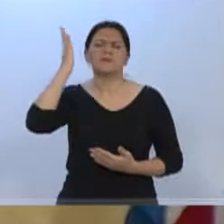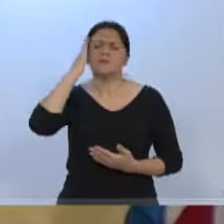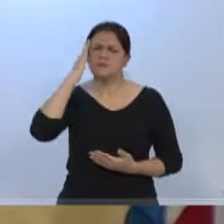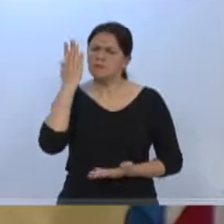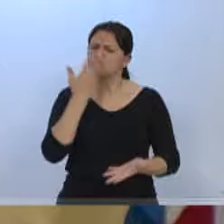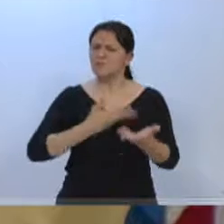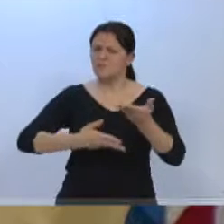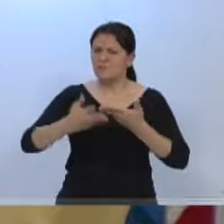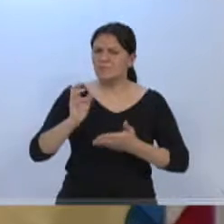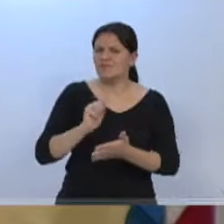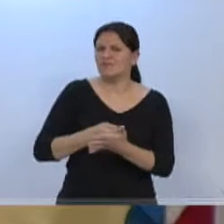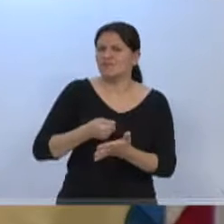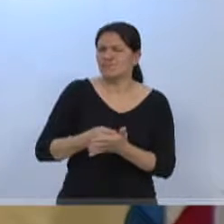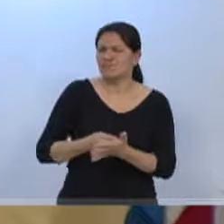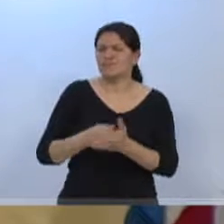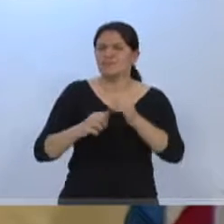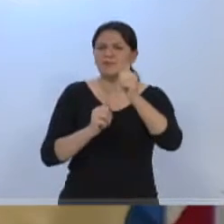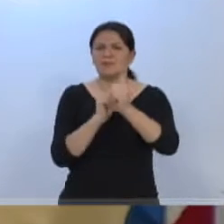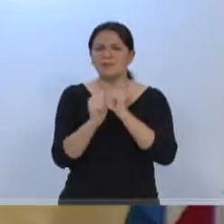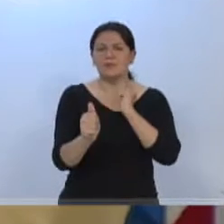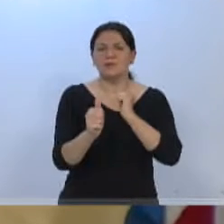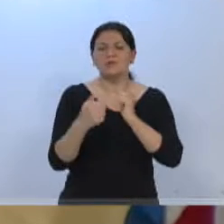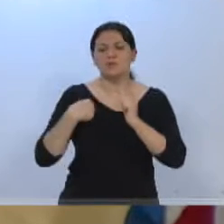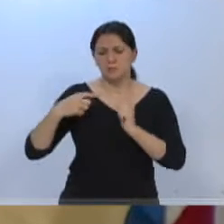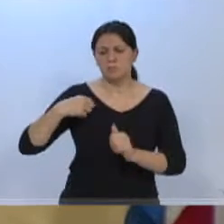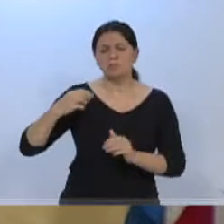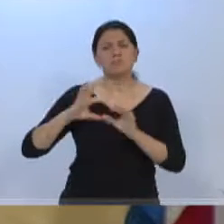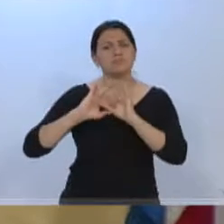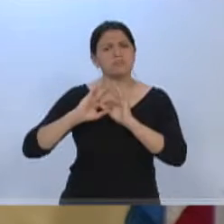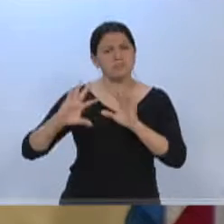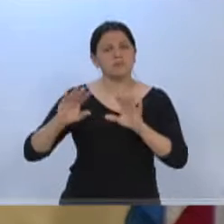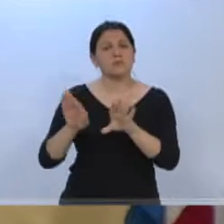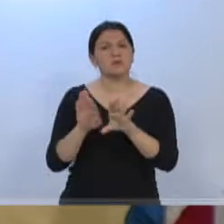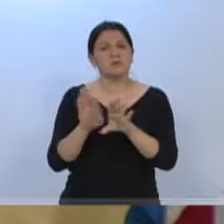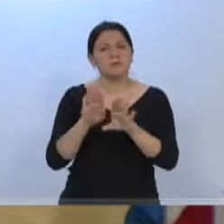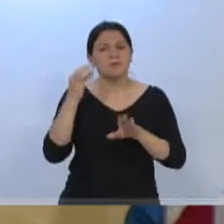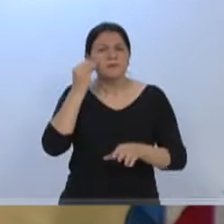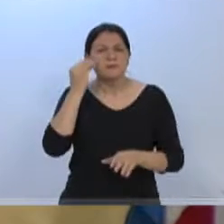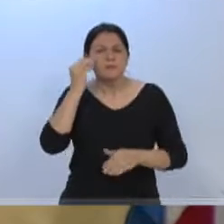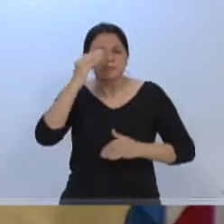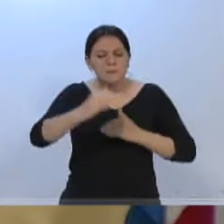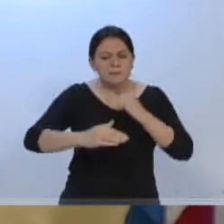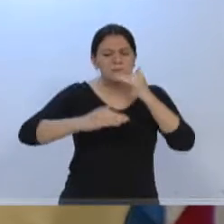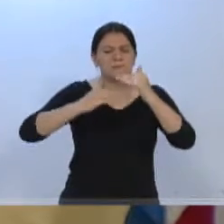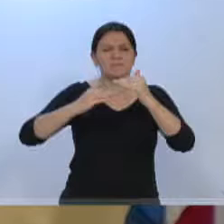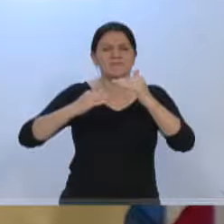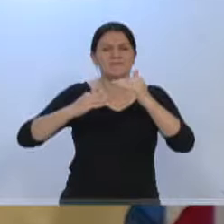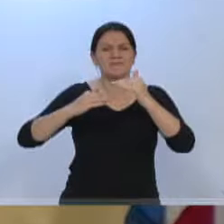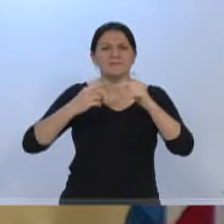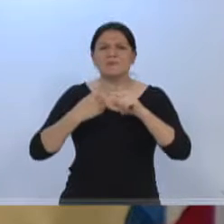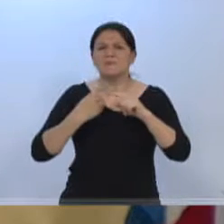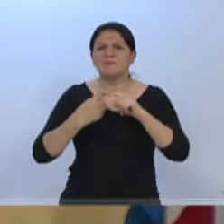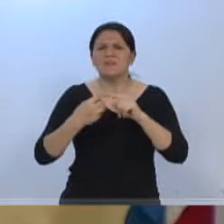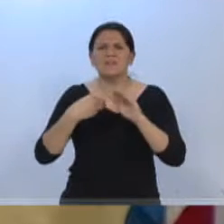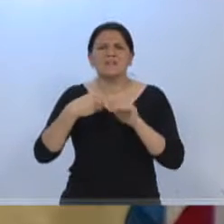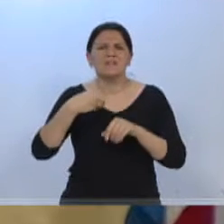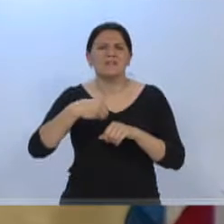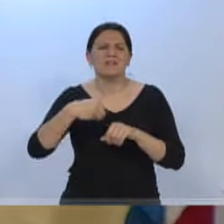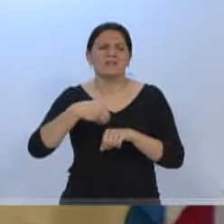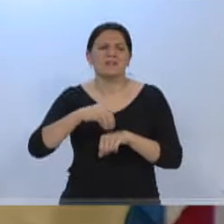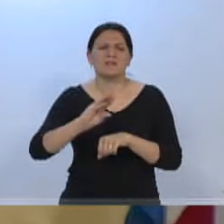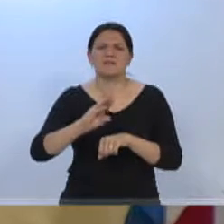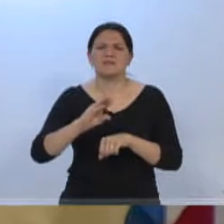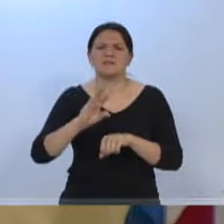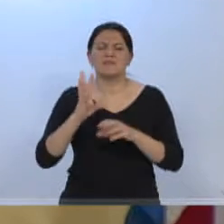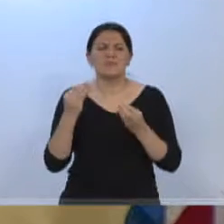luta também nessa questão esportiva e coloco aí também à disposição para a gente tentar, inclusive, conjuntamente avançar nessa área, que são várias indicações que a gente já fez. Eu acho que